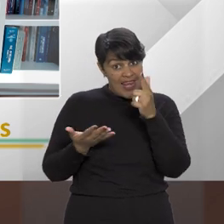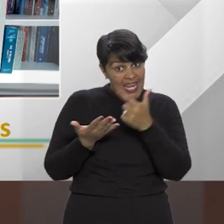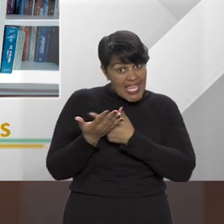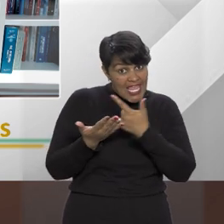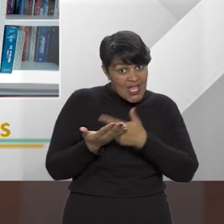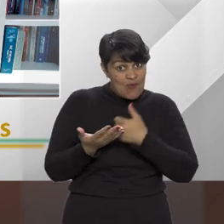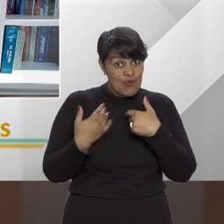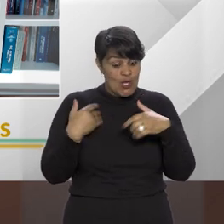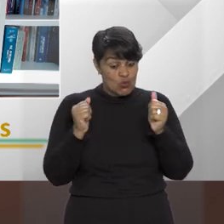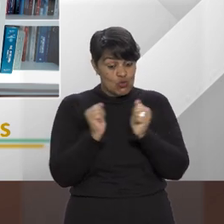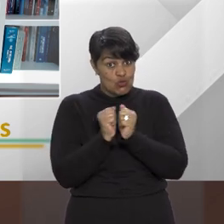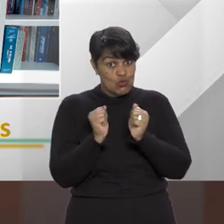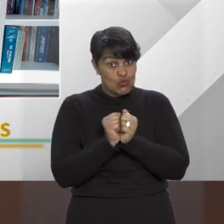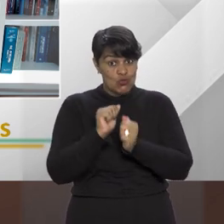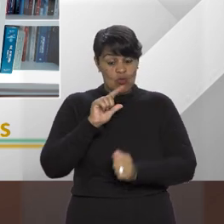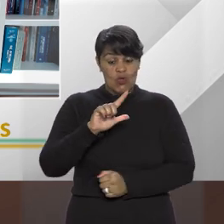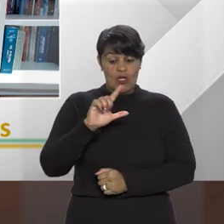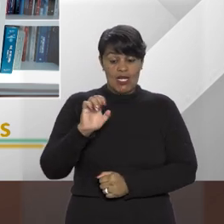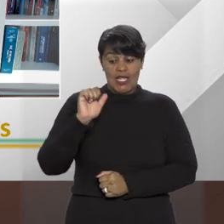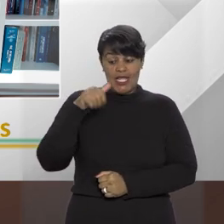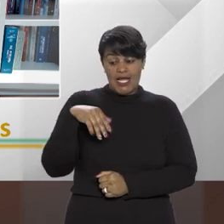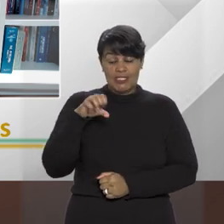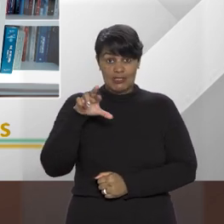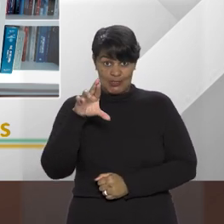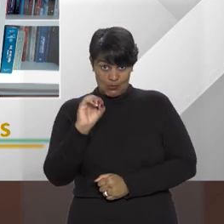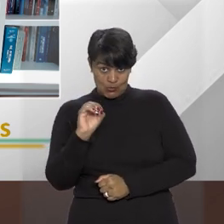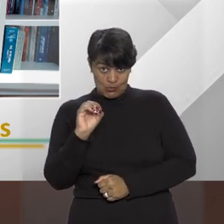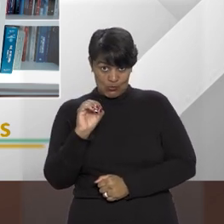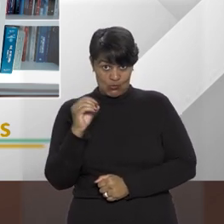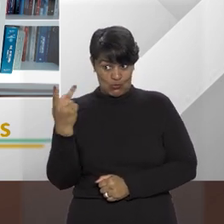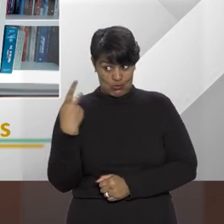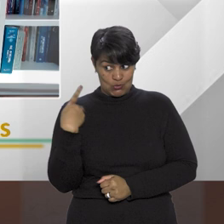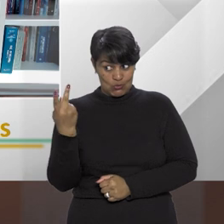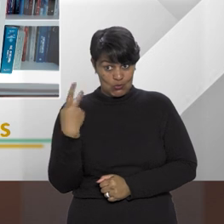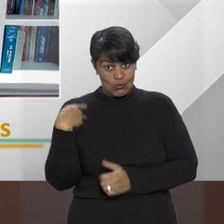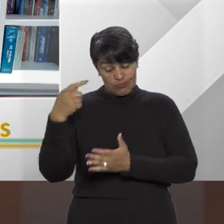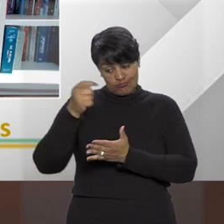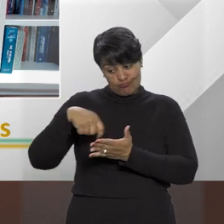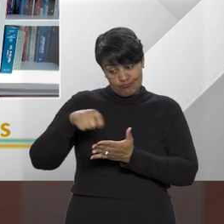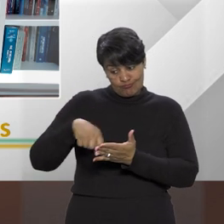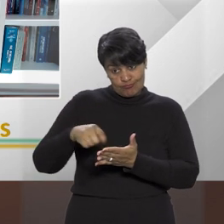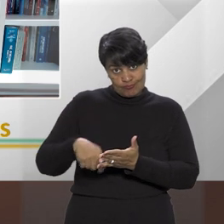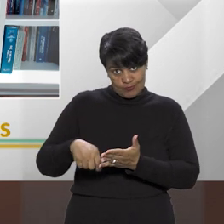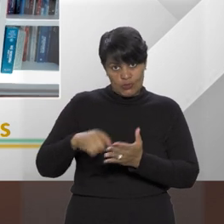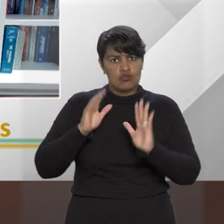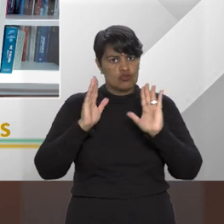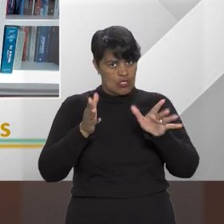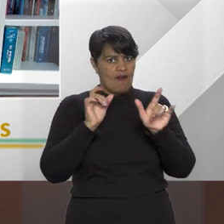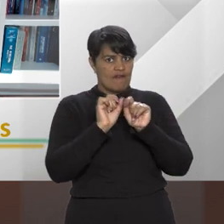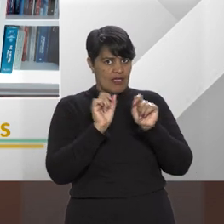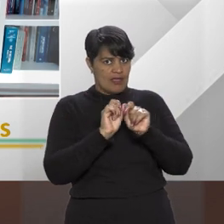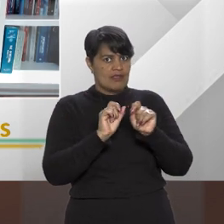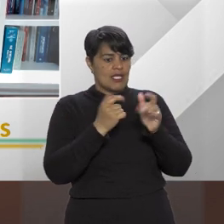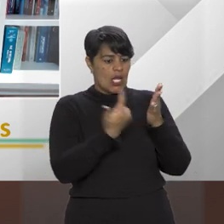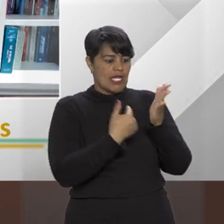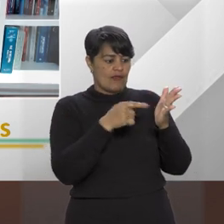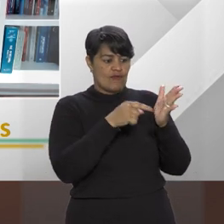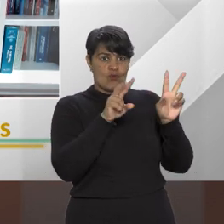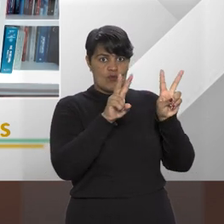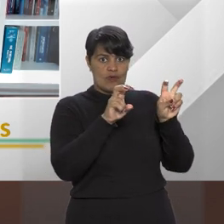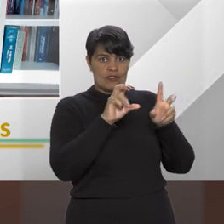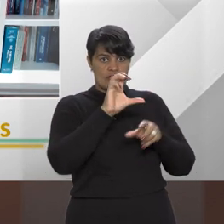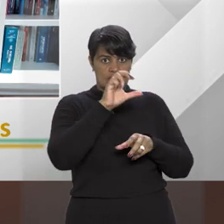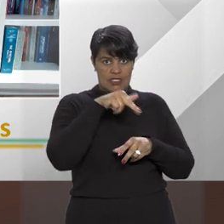escreveu comigo o livro sobre o CNJ, que já está publicado, que é o Conselho Nacional de Justiça e o Direito Processual. Leandro é juiz do trabalho na